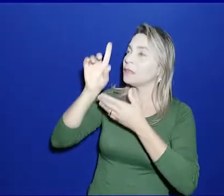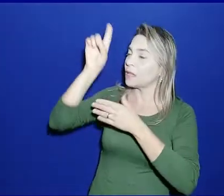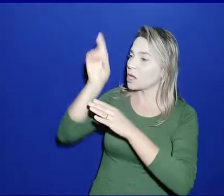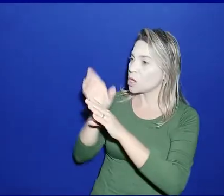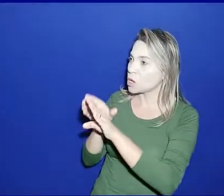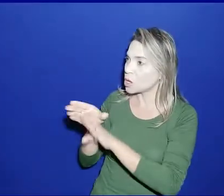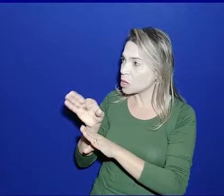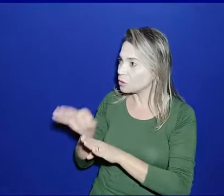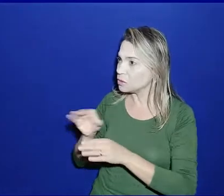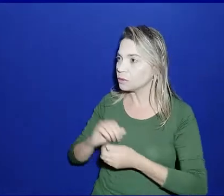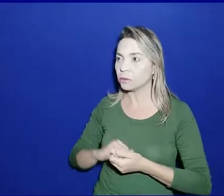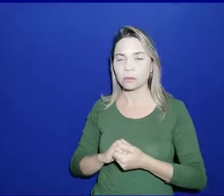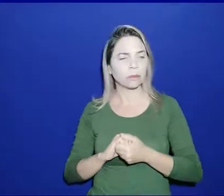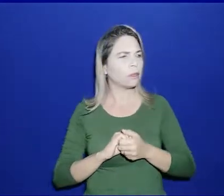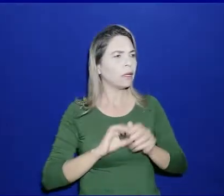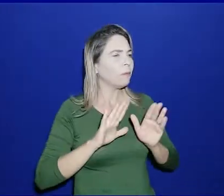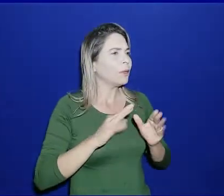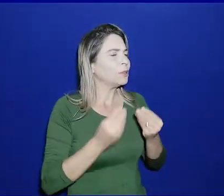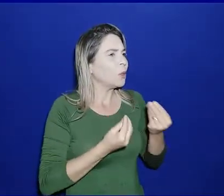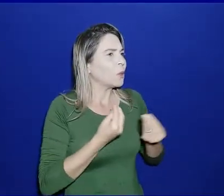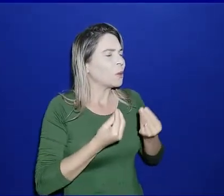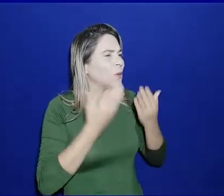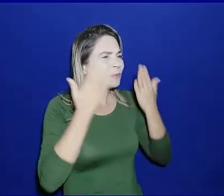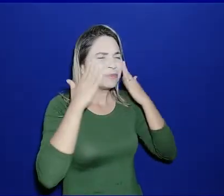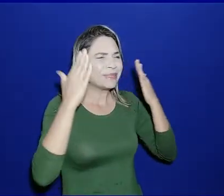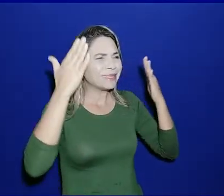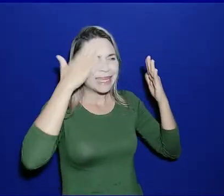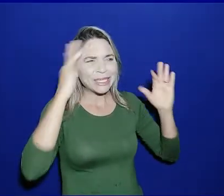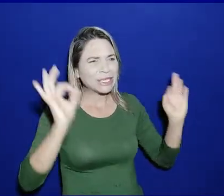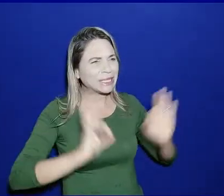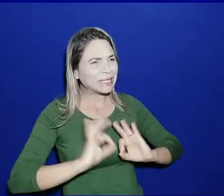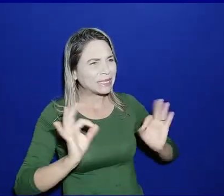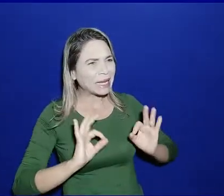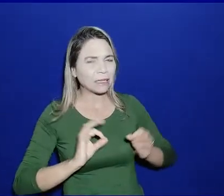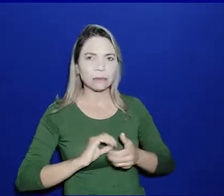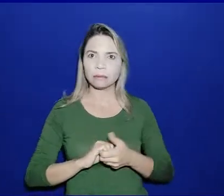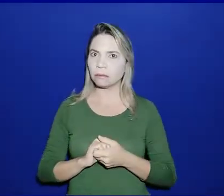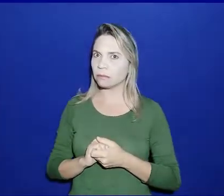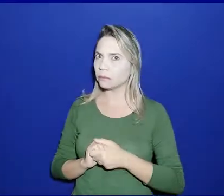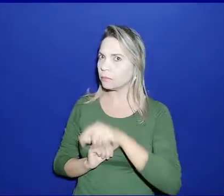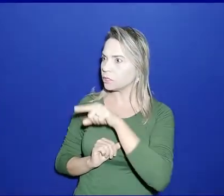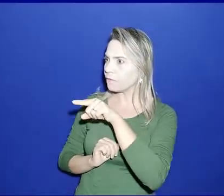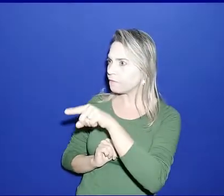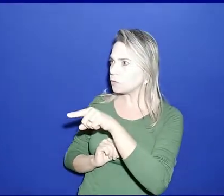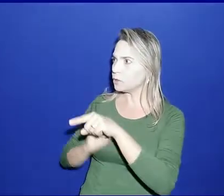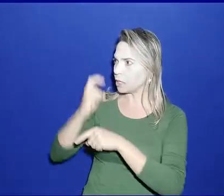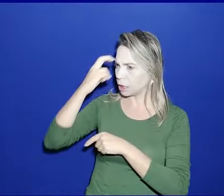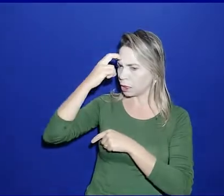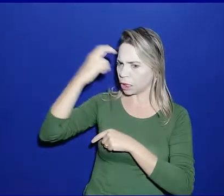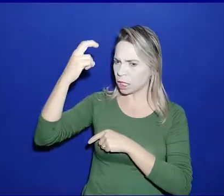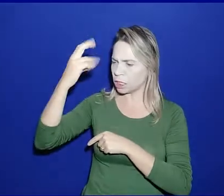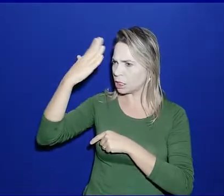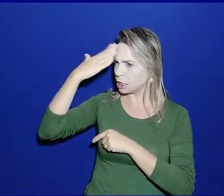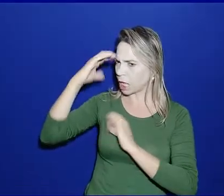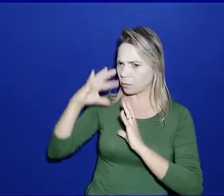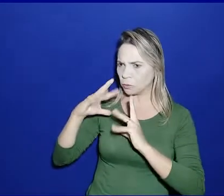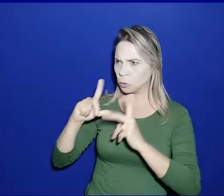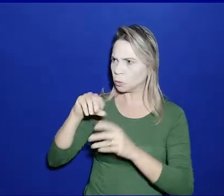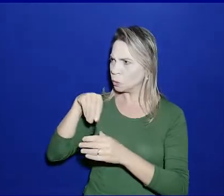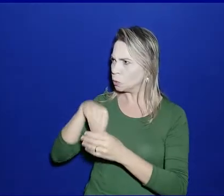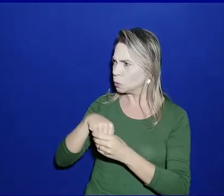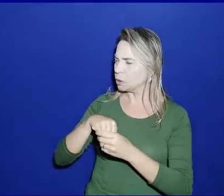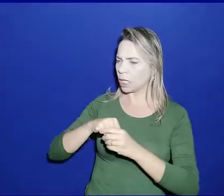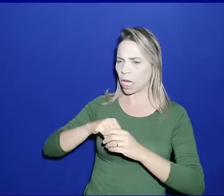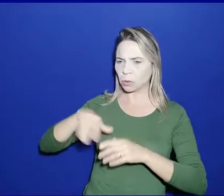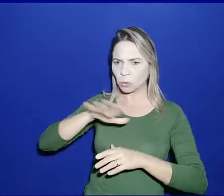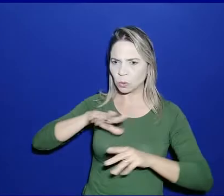lhe perguntou Nicodemos: como pode suceder isto? Acudiu Jesus: tu és mestre em Israel e não compreendes essas coisas? Em